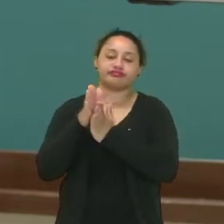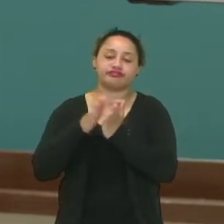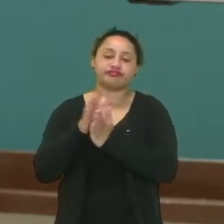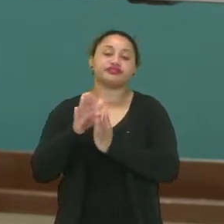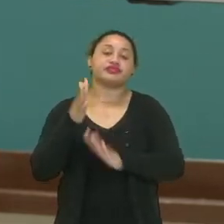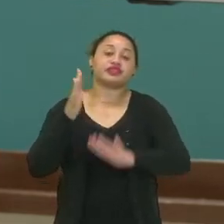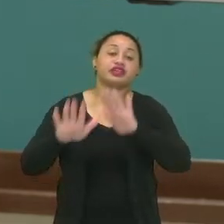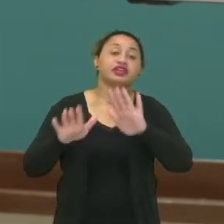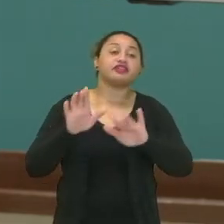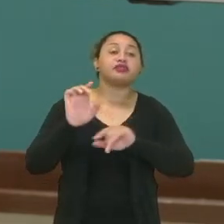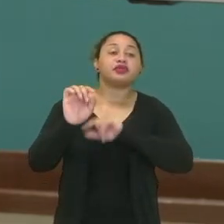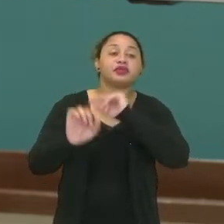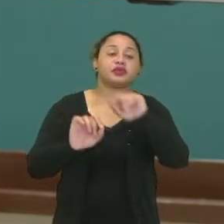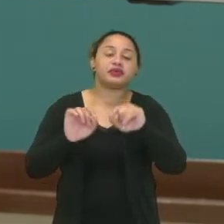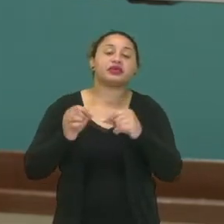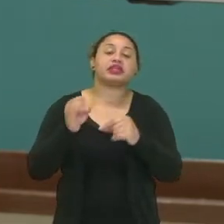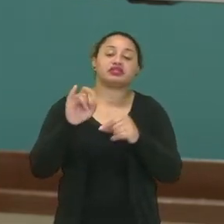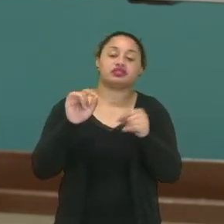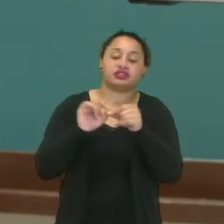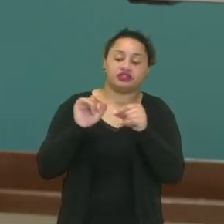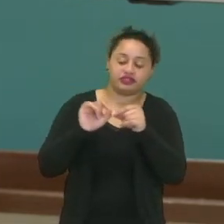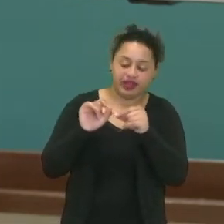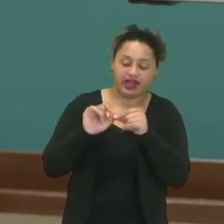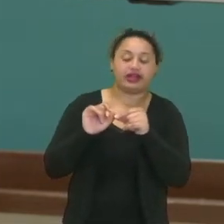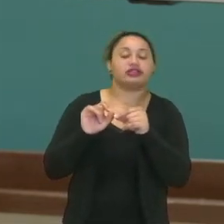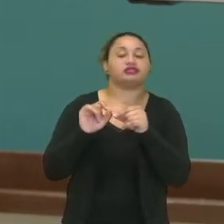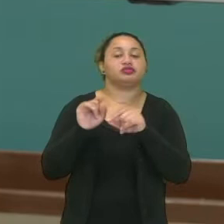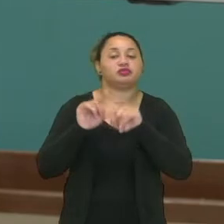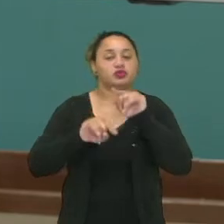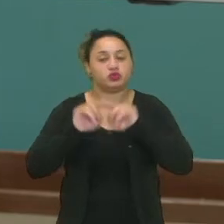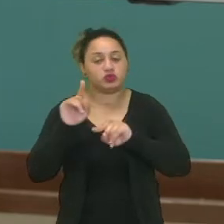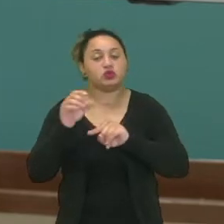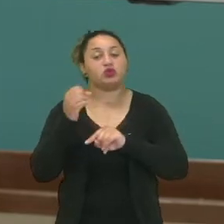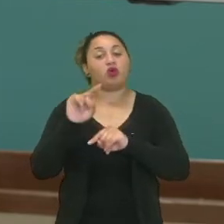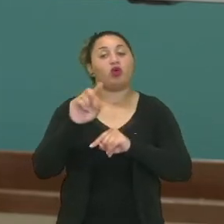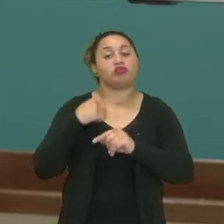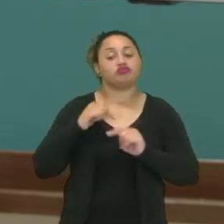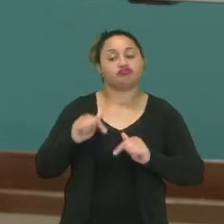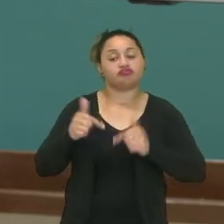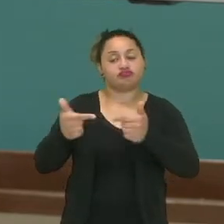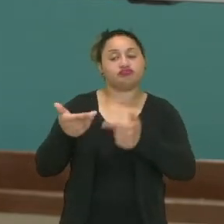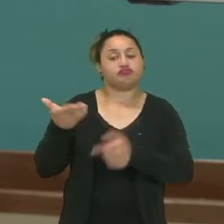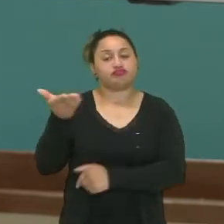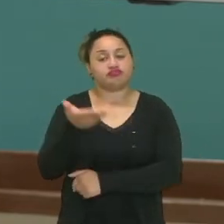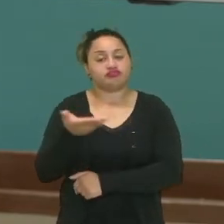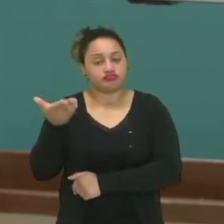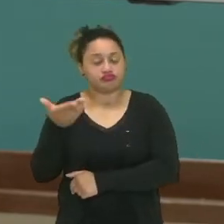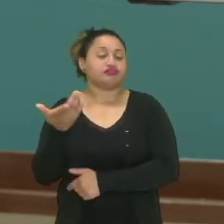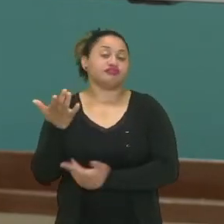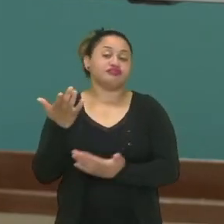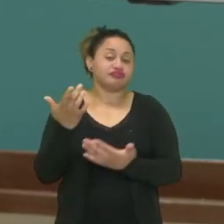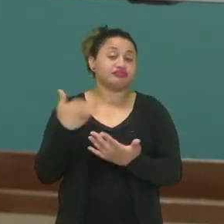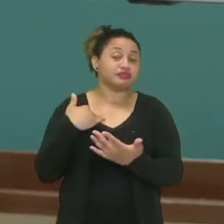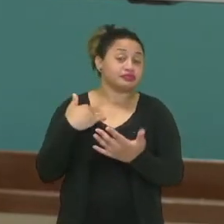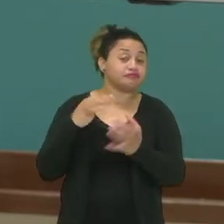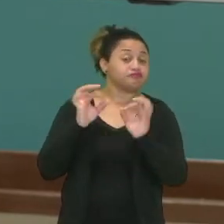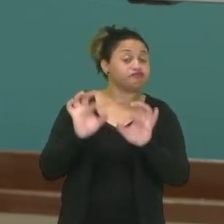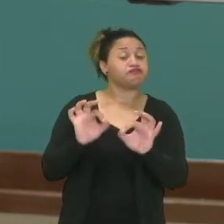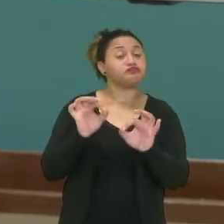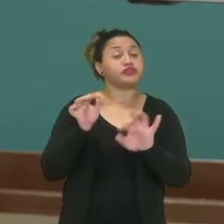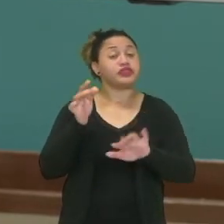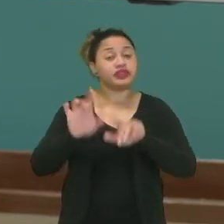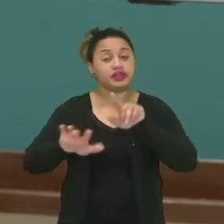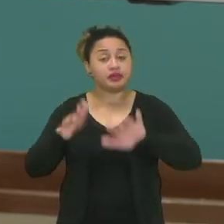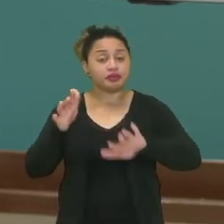depender exatamente de você prestar o serviço ou de você, por exemplo, fabricar um produto. Que daí a gente precisa